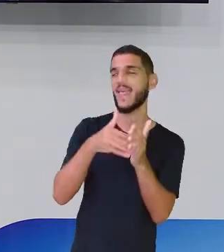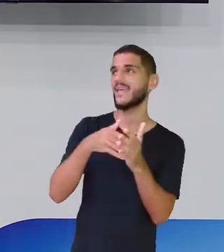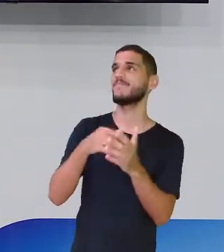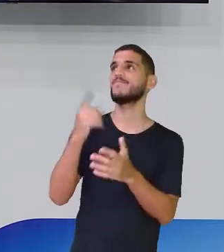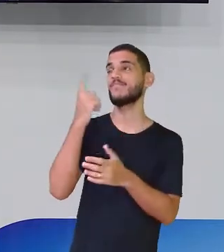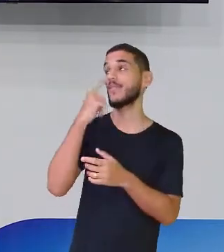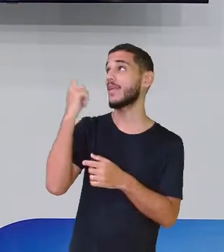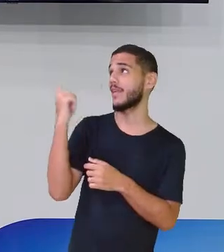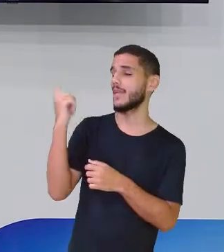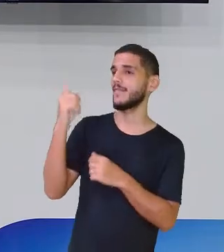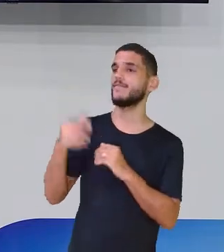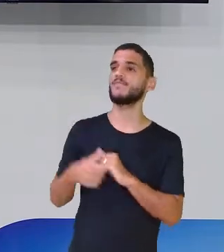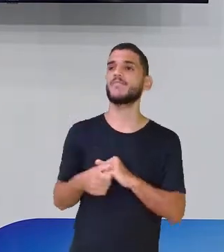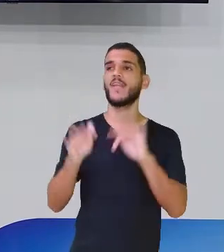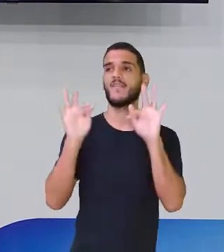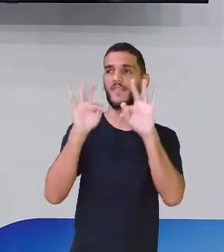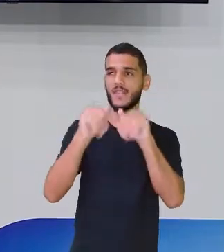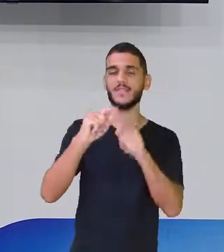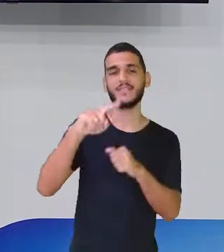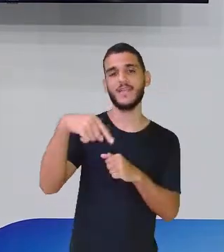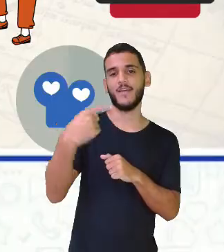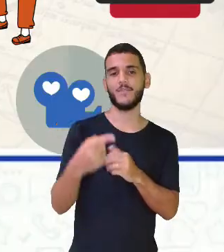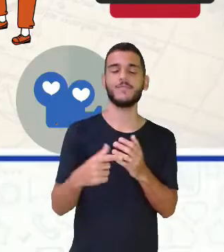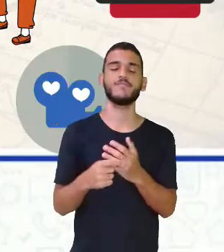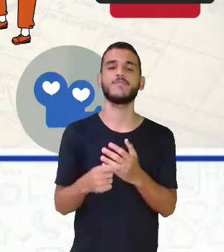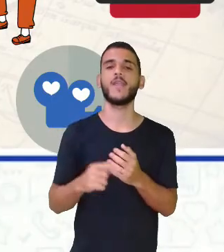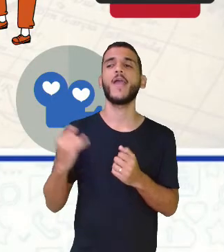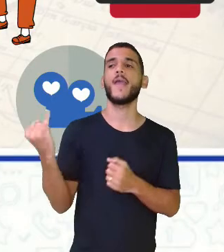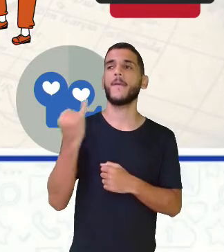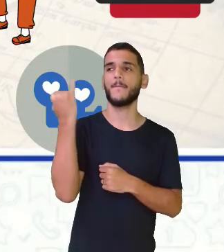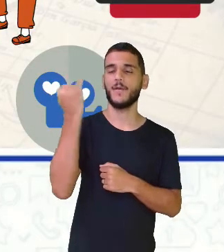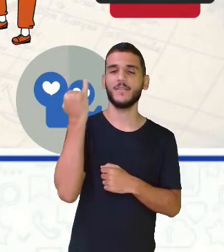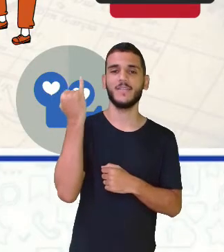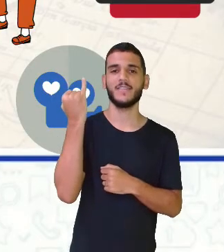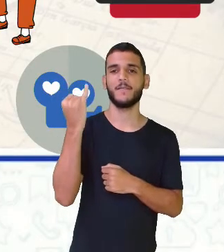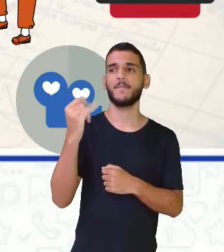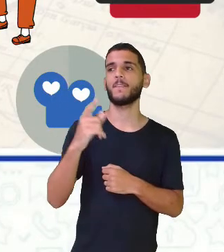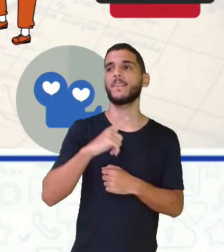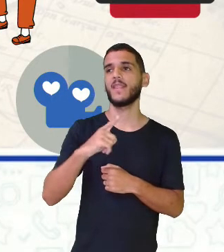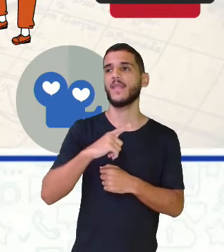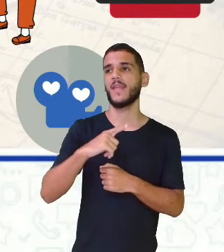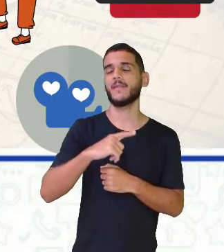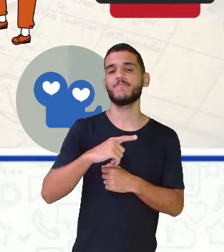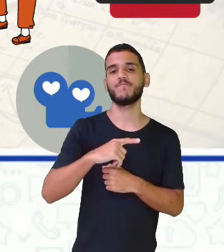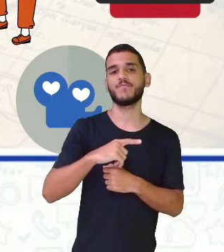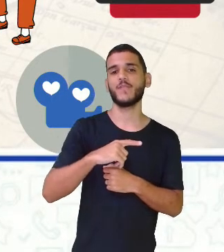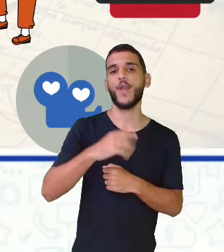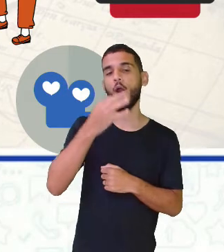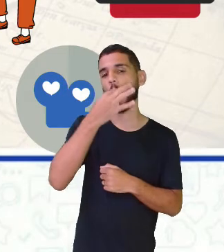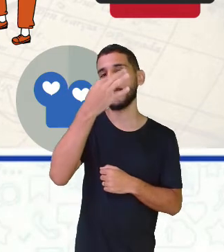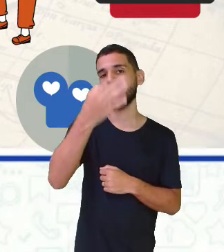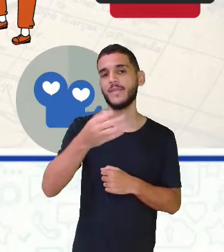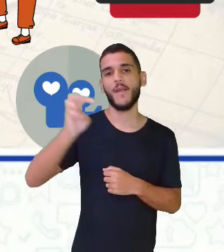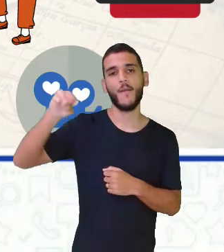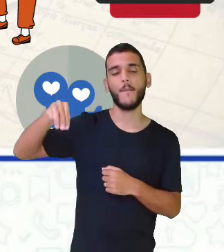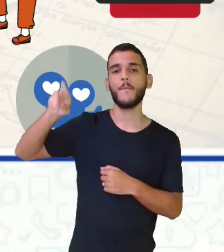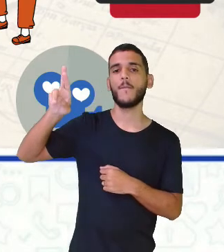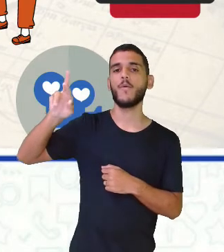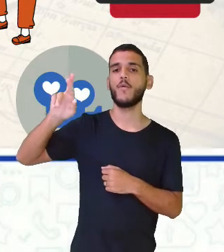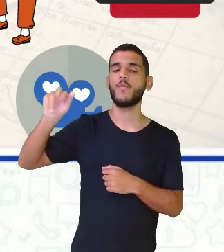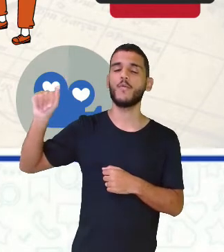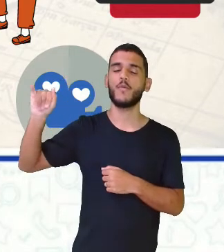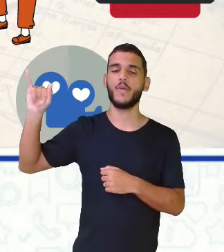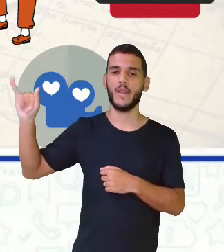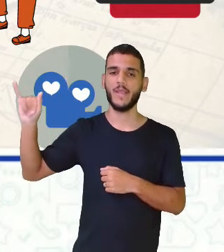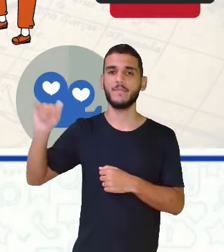aula na próxima, tá? E aqui é muito importante... Aqui são sugestões do Murray, em seus livros. Ele diz que se